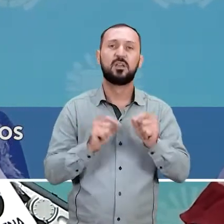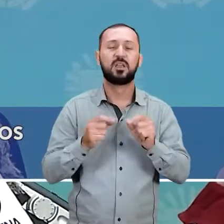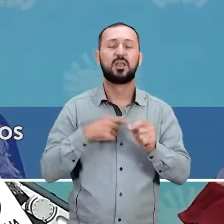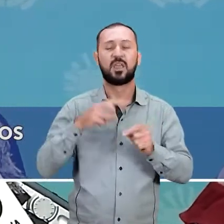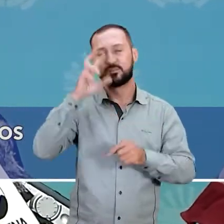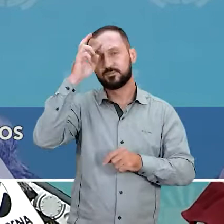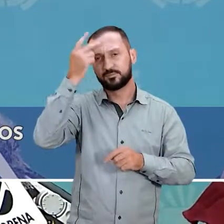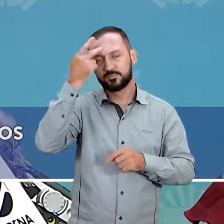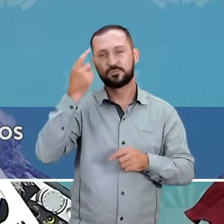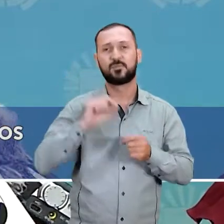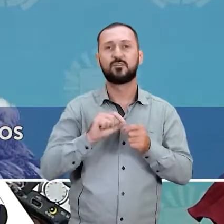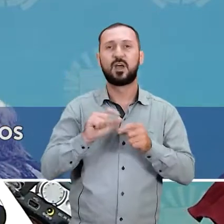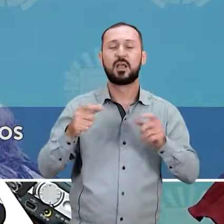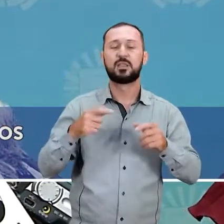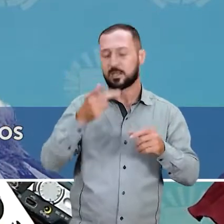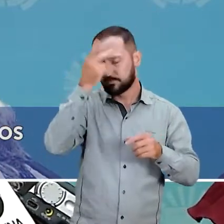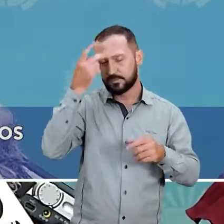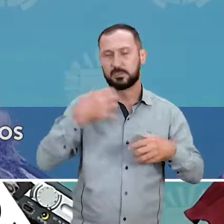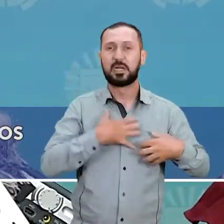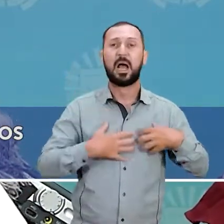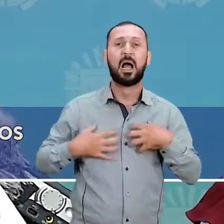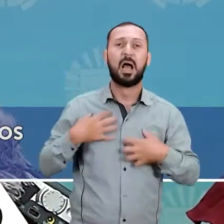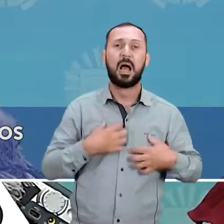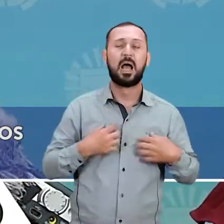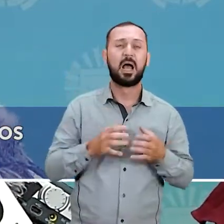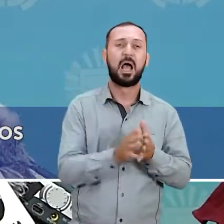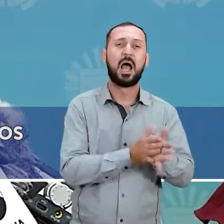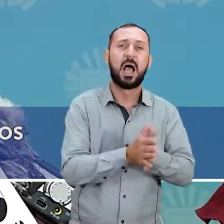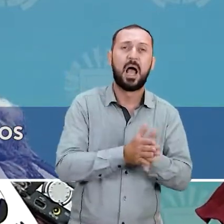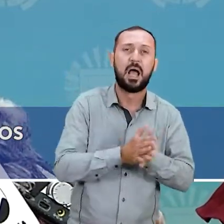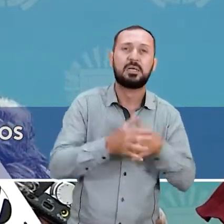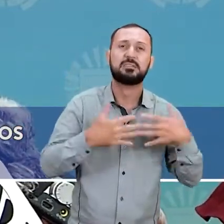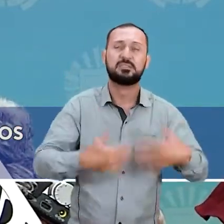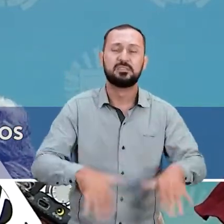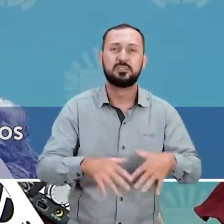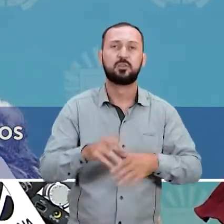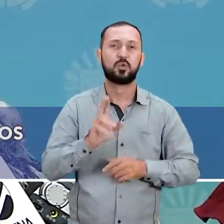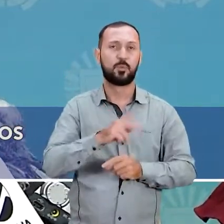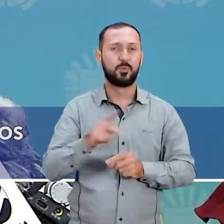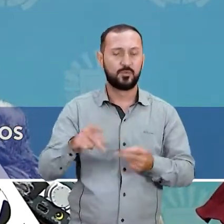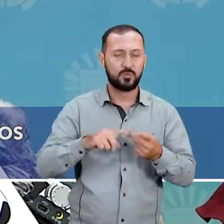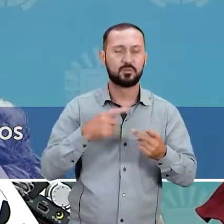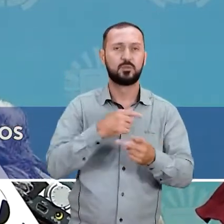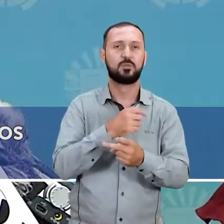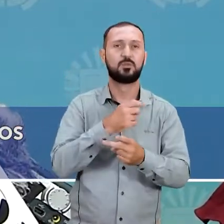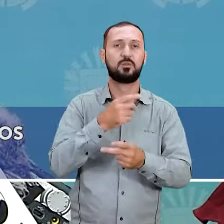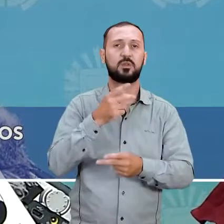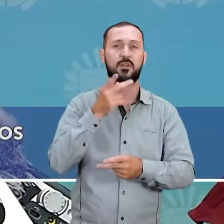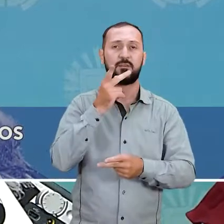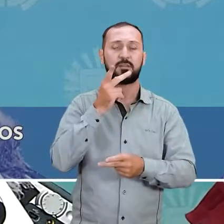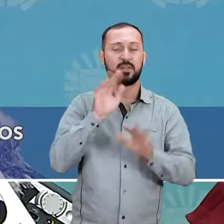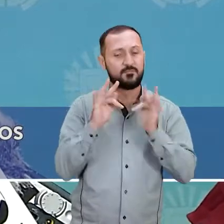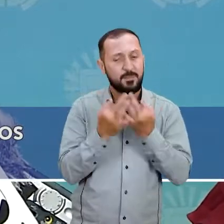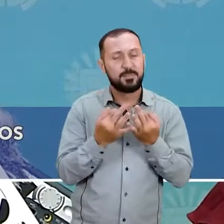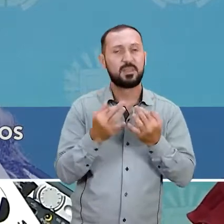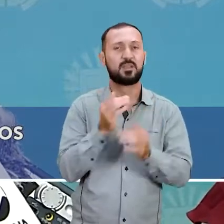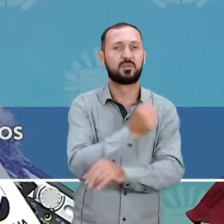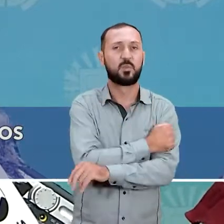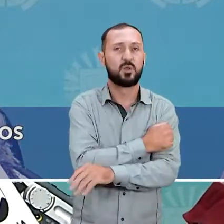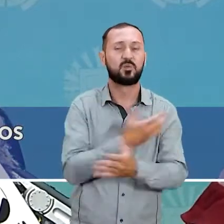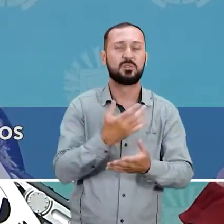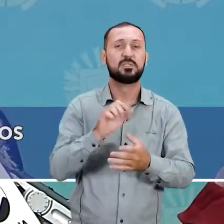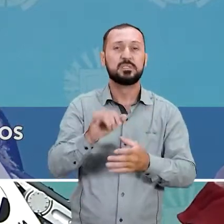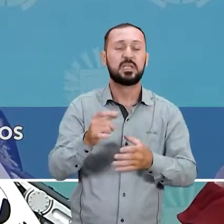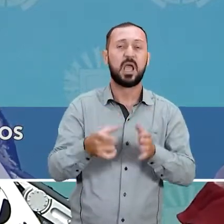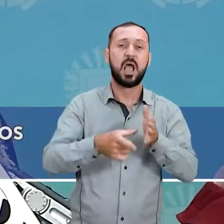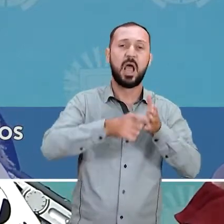unidades escolares é equivocada, gera insegurança, gera ansiedade nos professores, nos pais dos alunos.